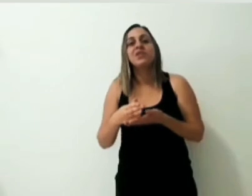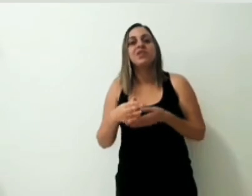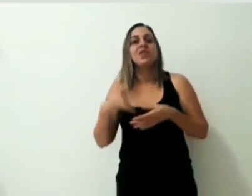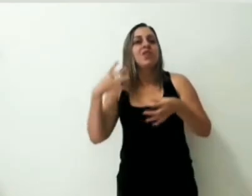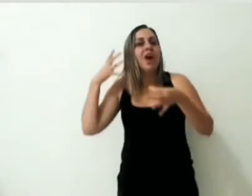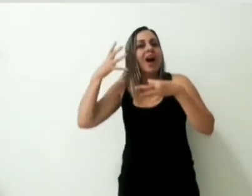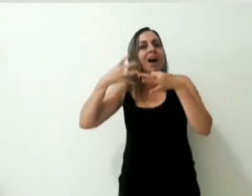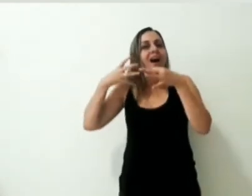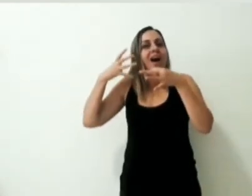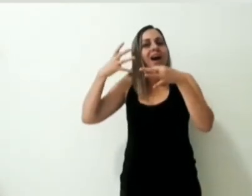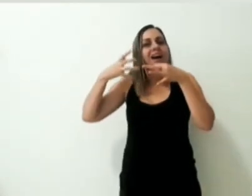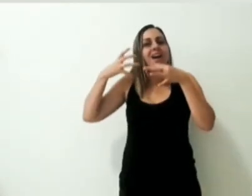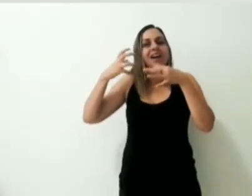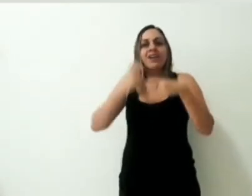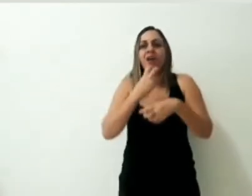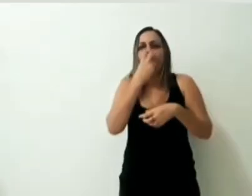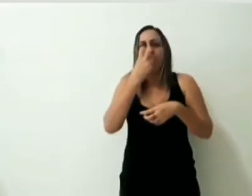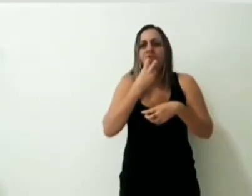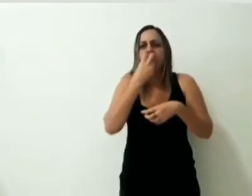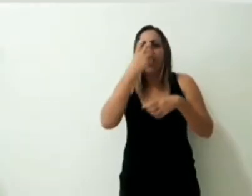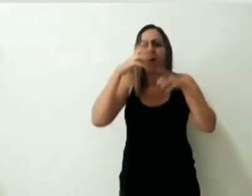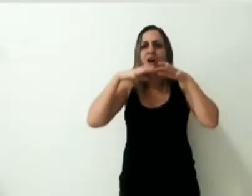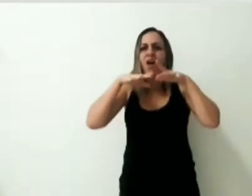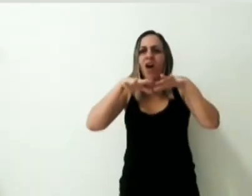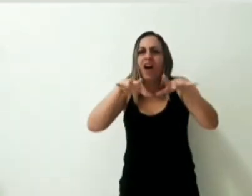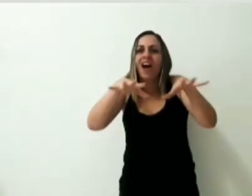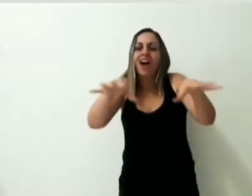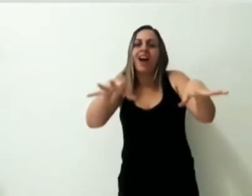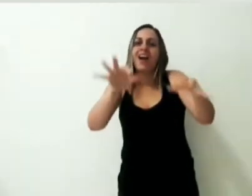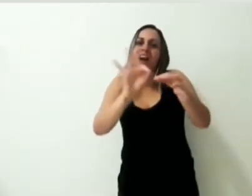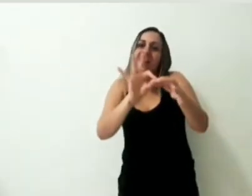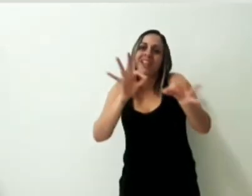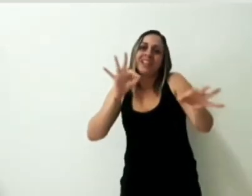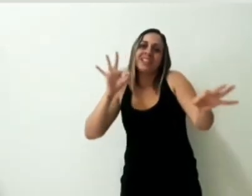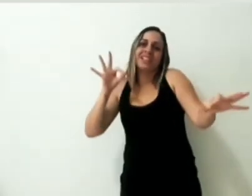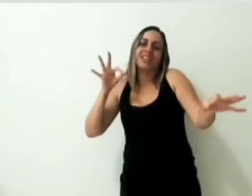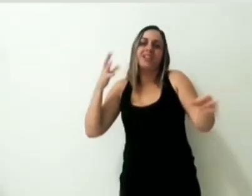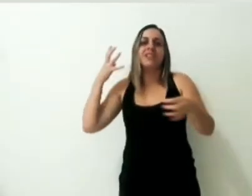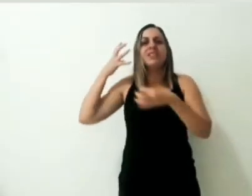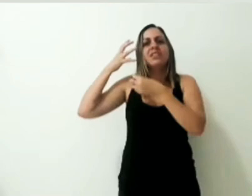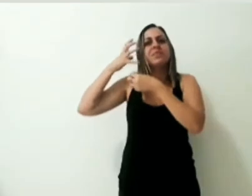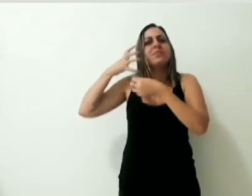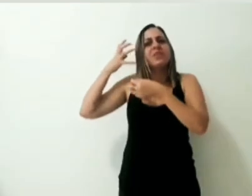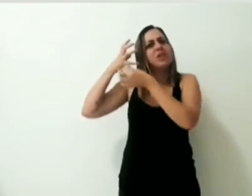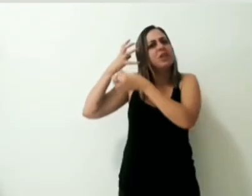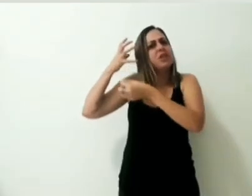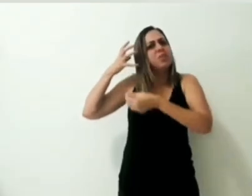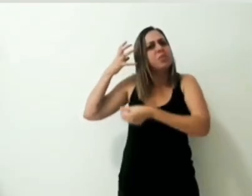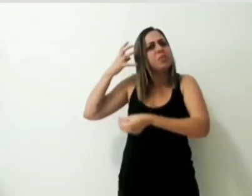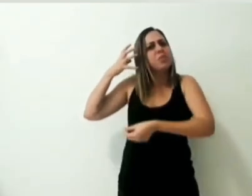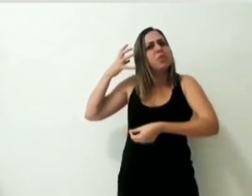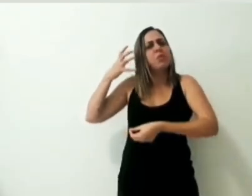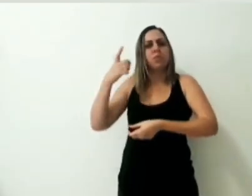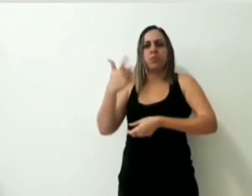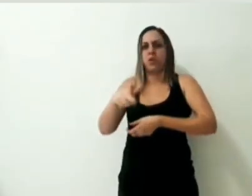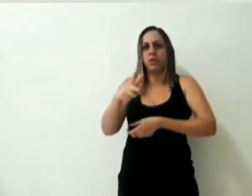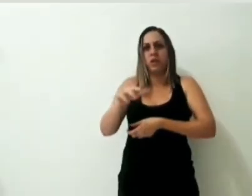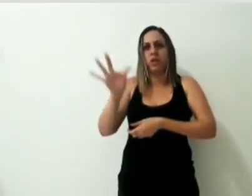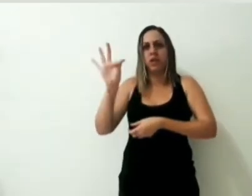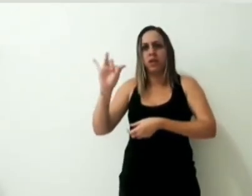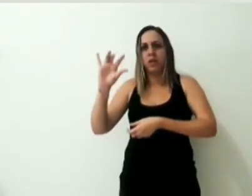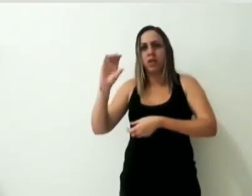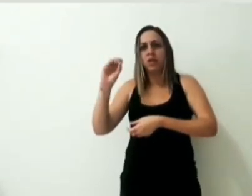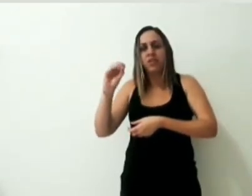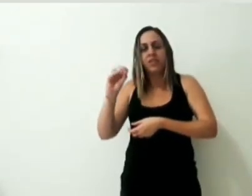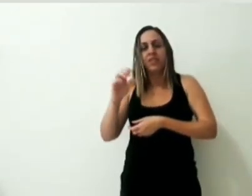transmissão de voz à distância e sem fio, que é o que a rádio faz. E olha, naquele tempo não se pensava em